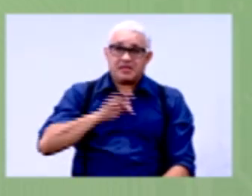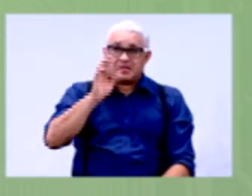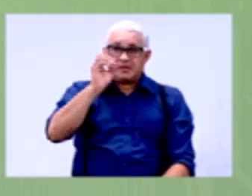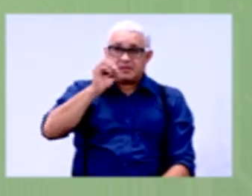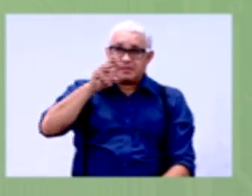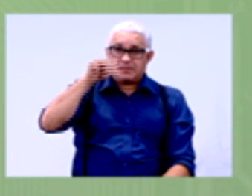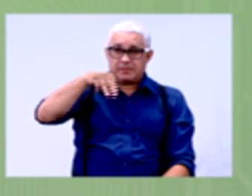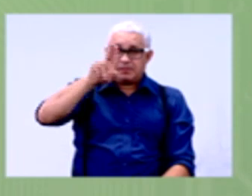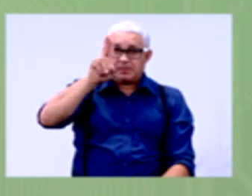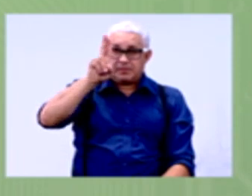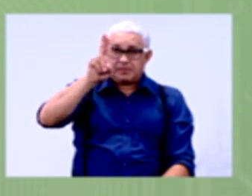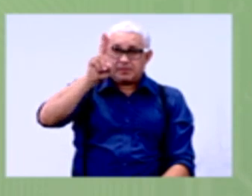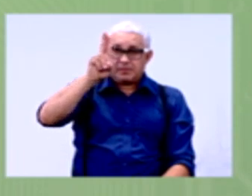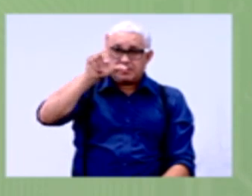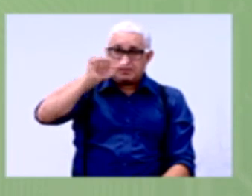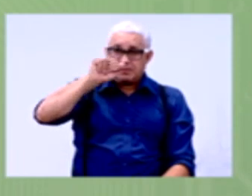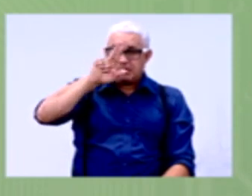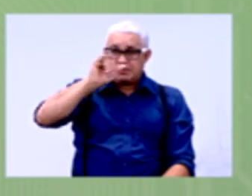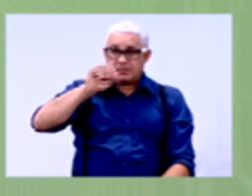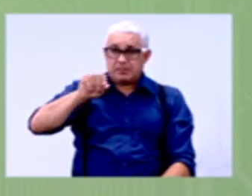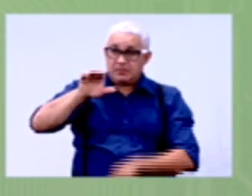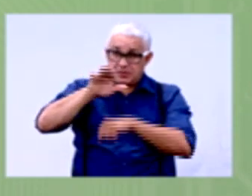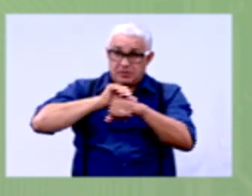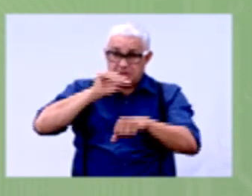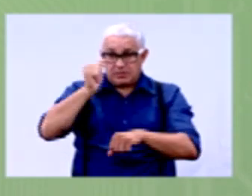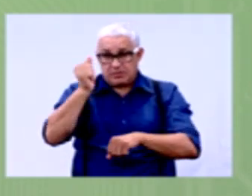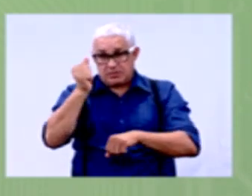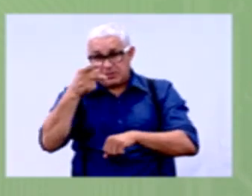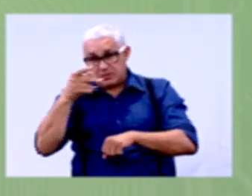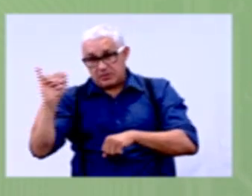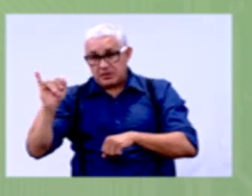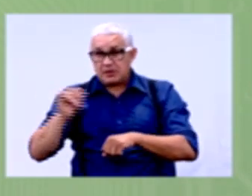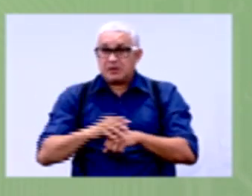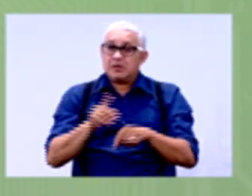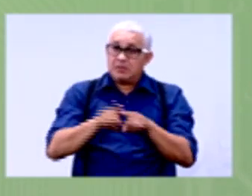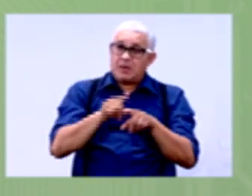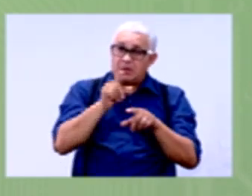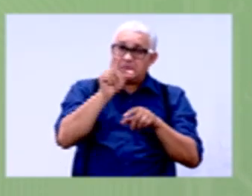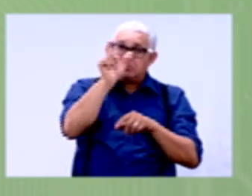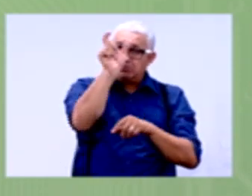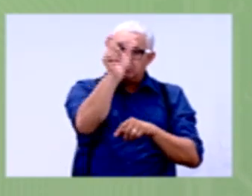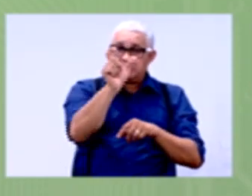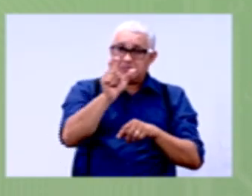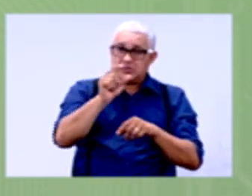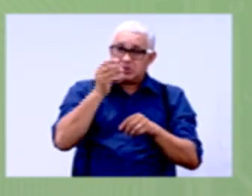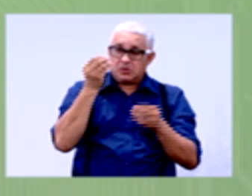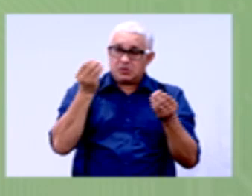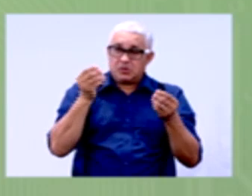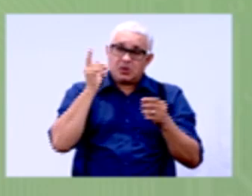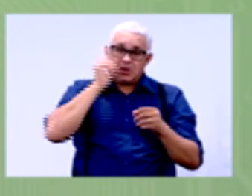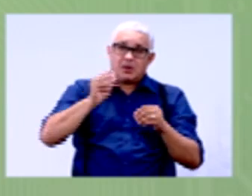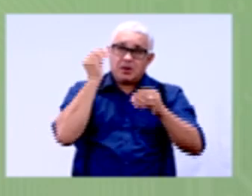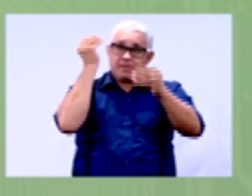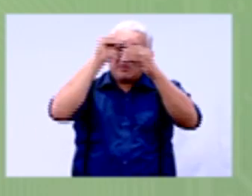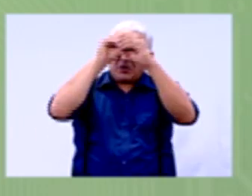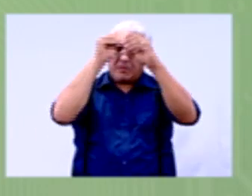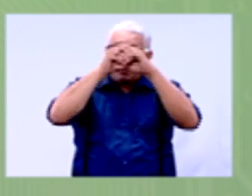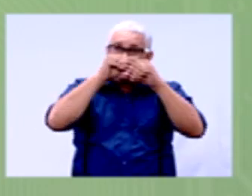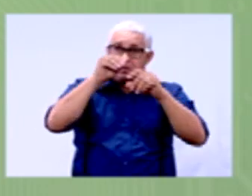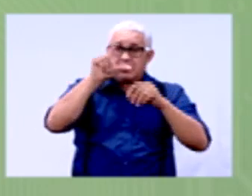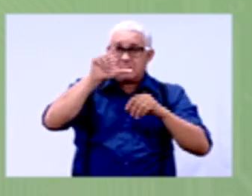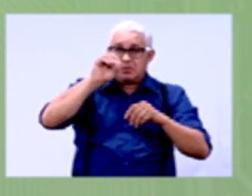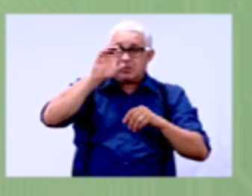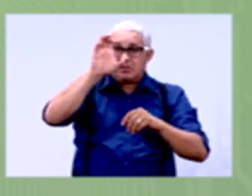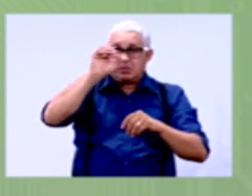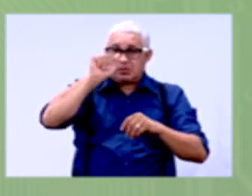que chama a nossa API, certo? E esse formulário consegue também armazenar esses dados locais. Logo, eu consigo ter